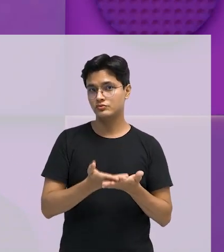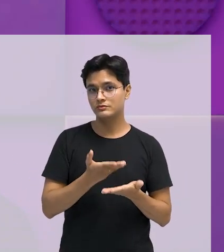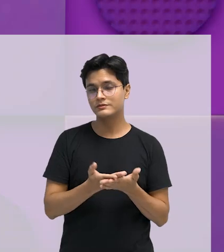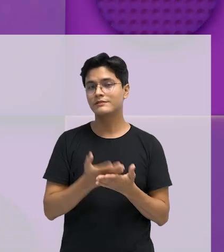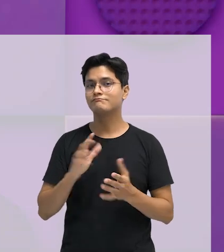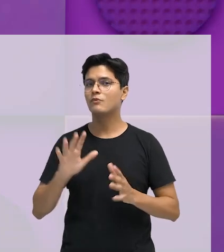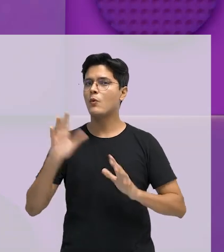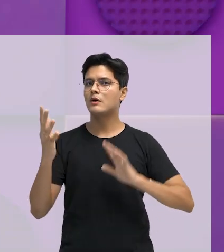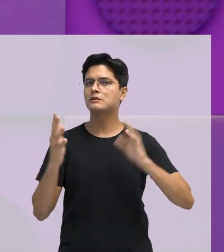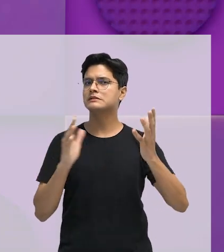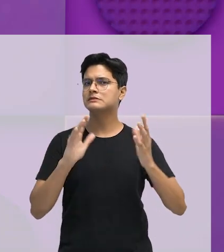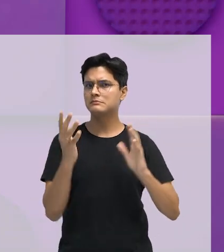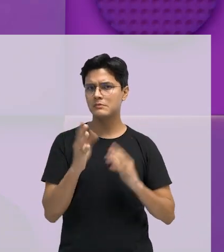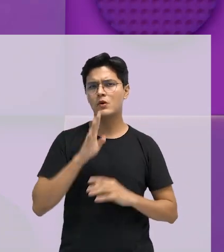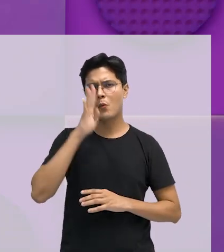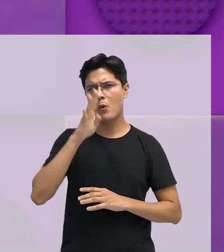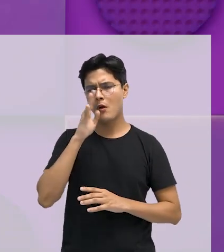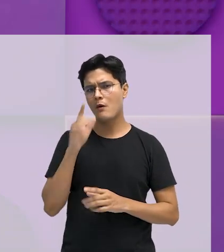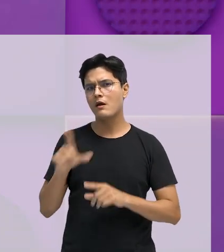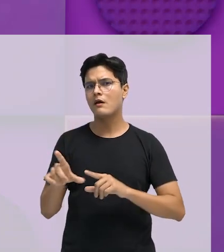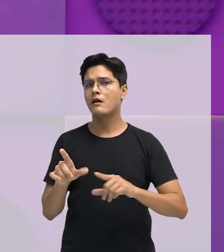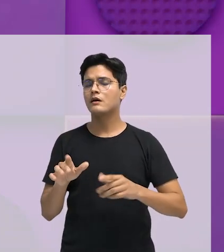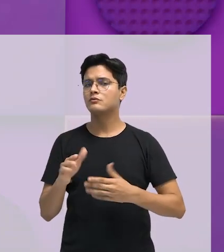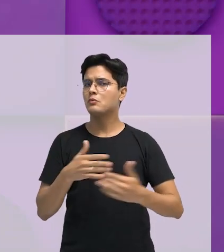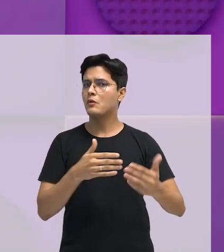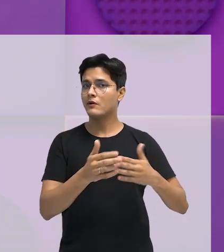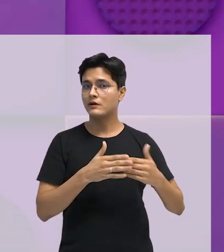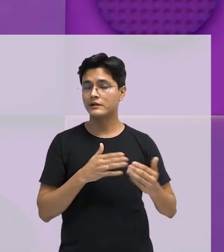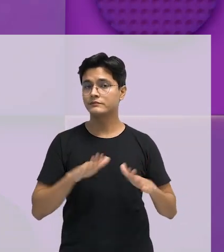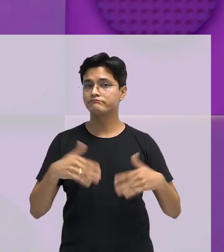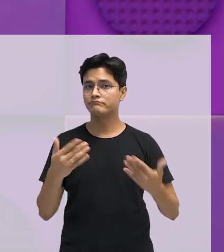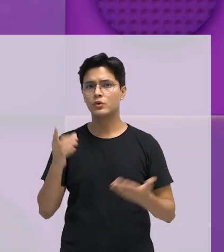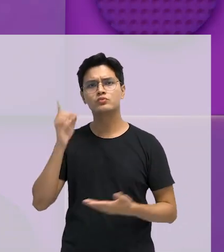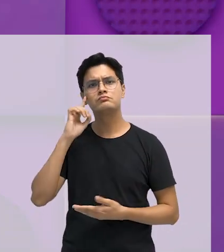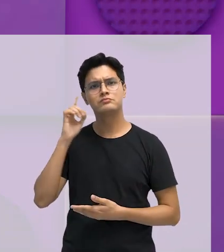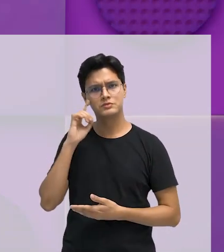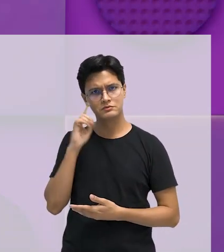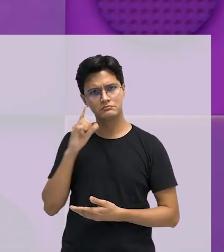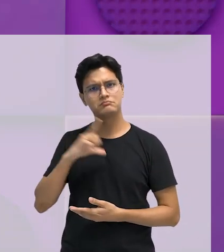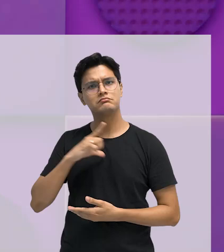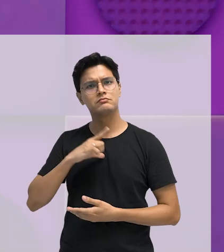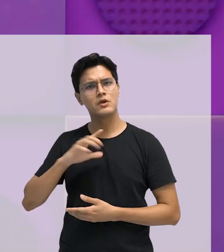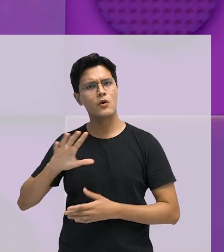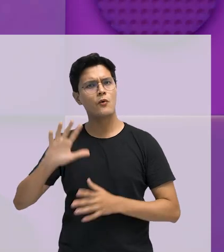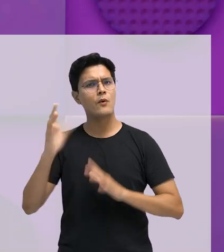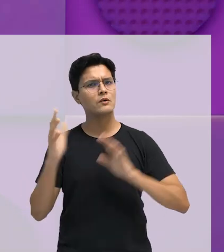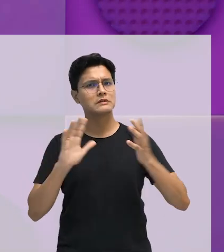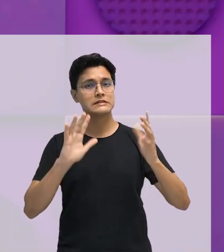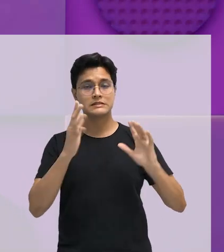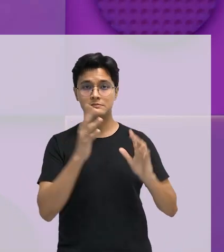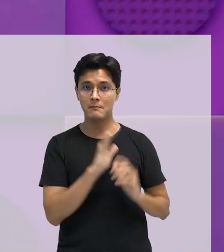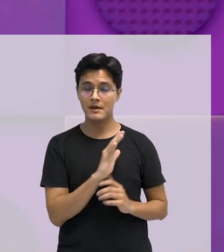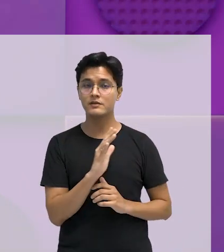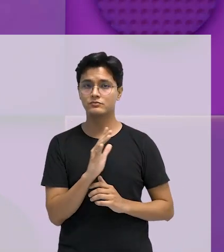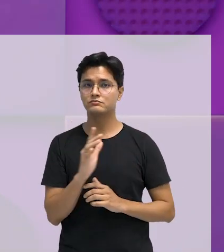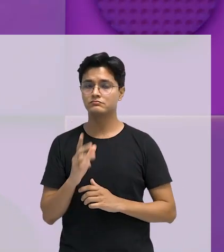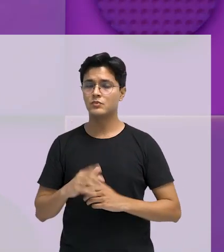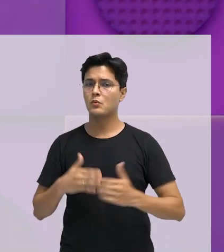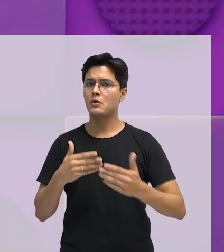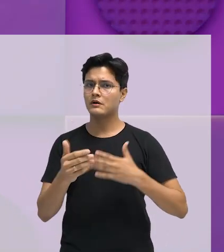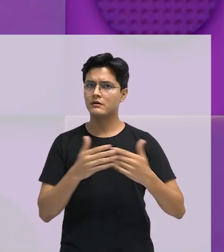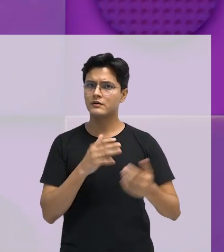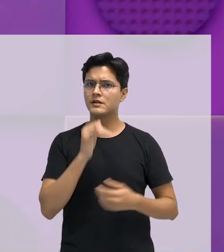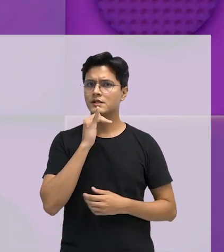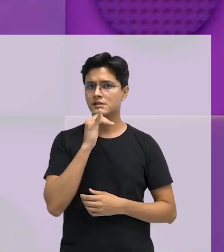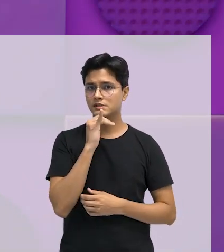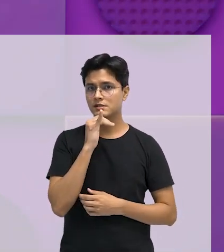aleatórios. No nosso dia a dia, a gente observa esses fenômenos aleatórios e damos a eles o nome